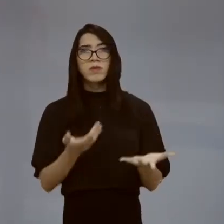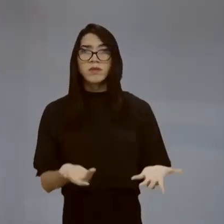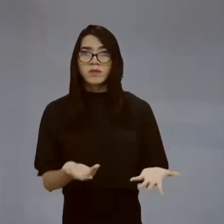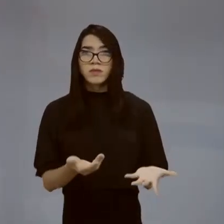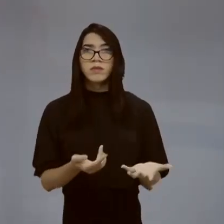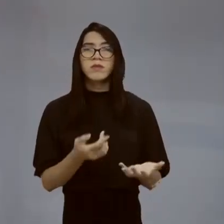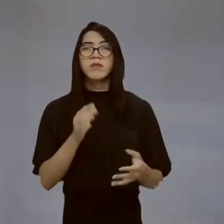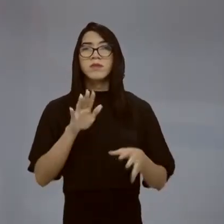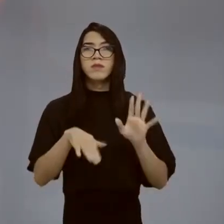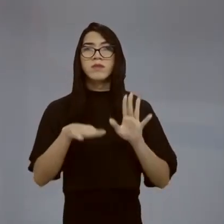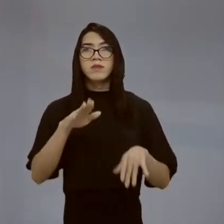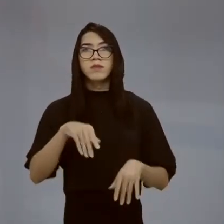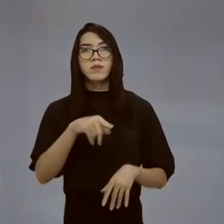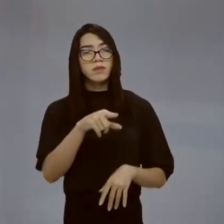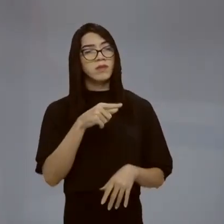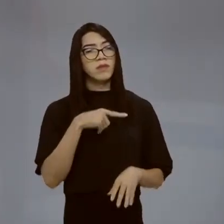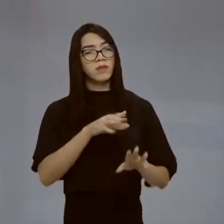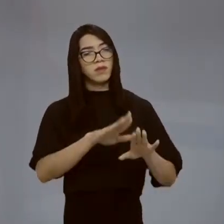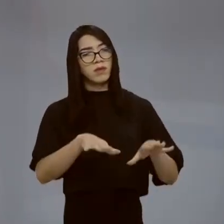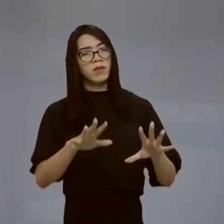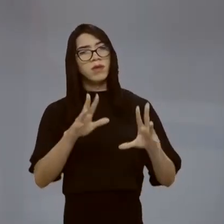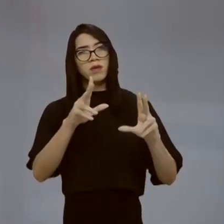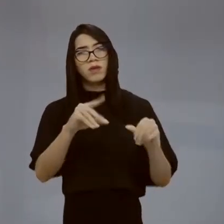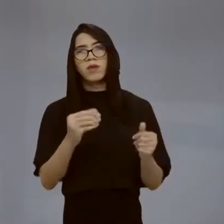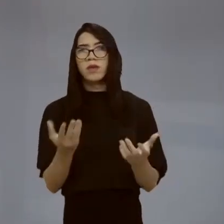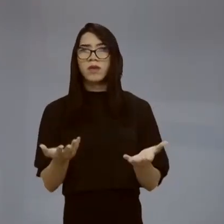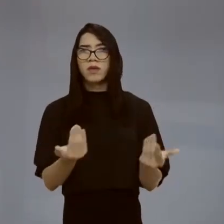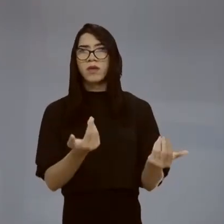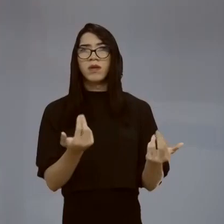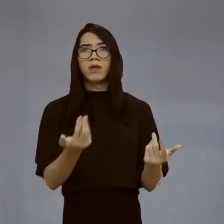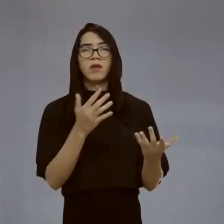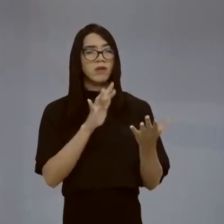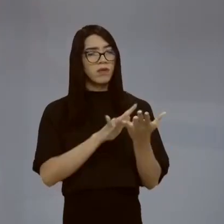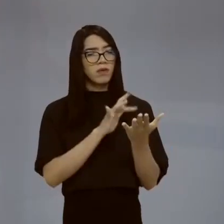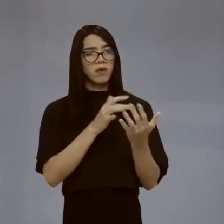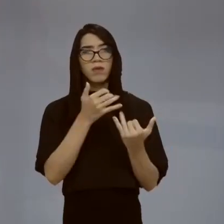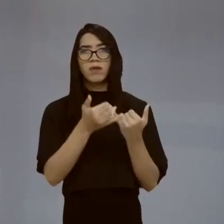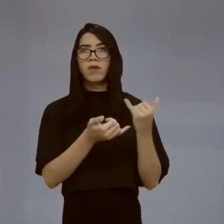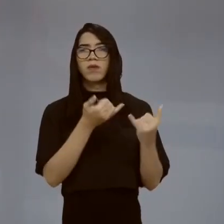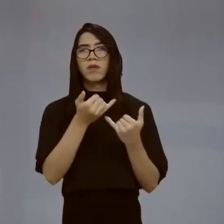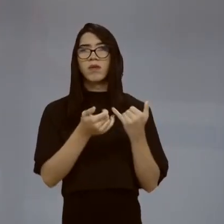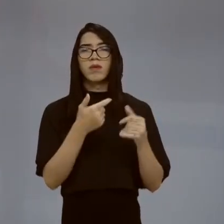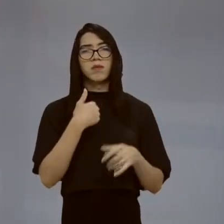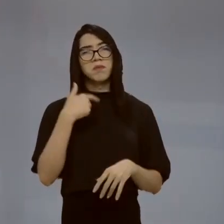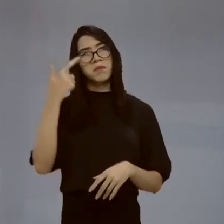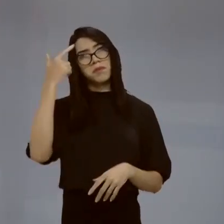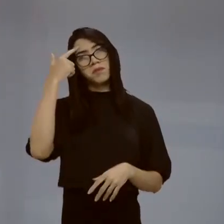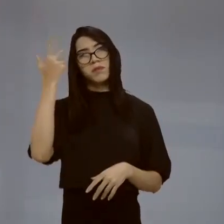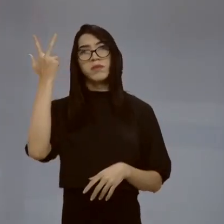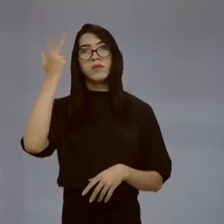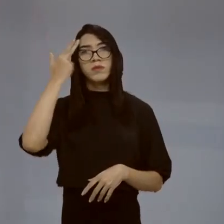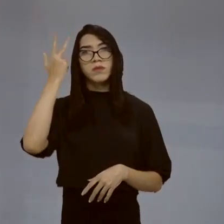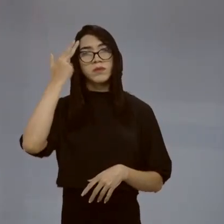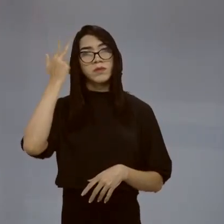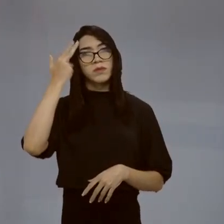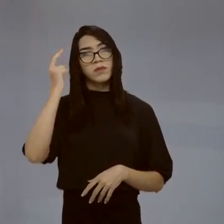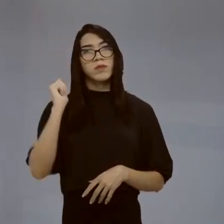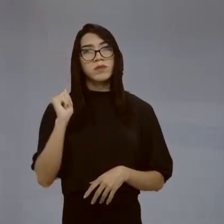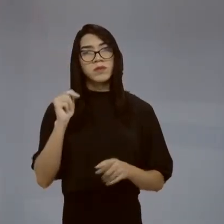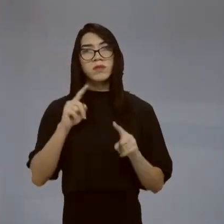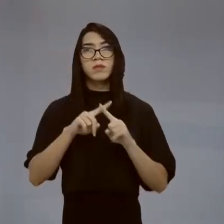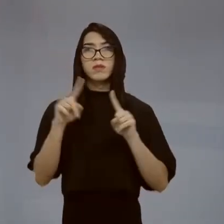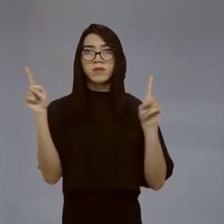ali, vê todas as crianças, todos os adolescentes jogando o mesmo joguinho e você acha que tudo bem, né? Quando na verdade